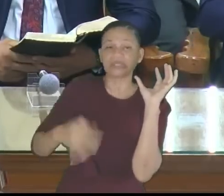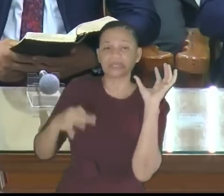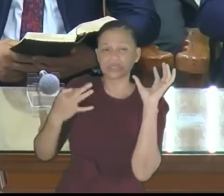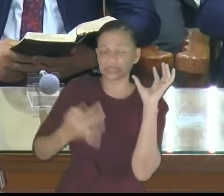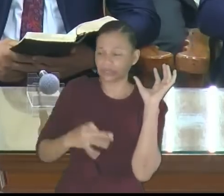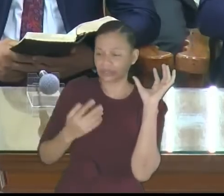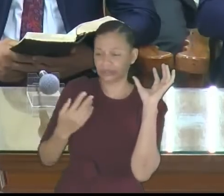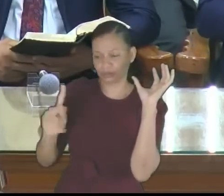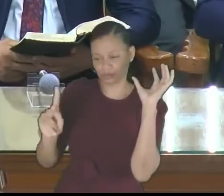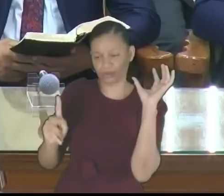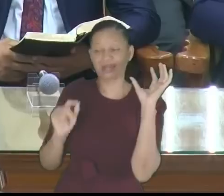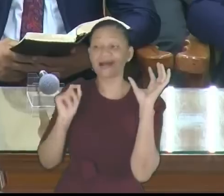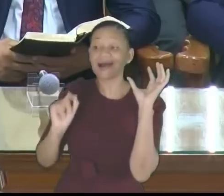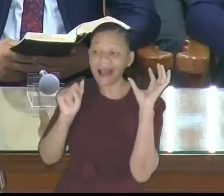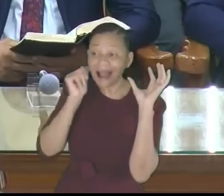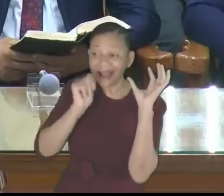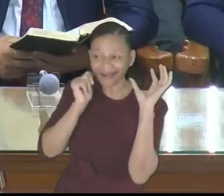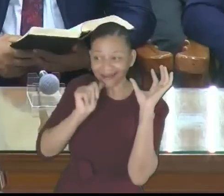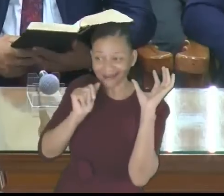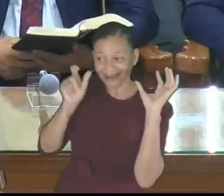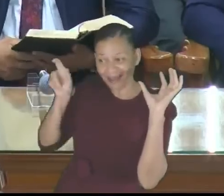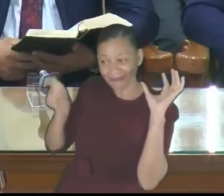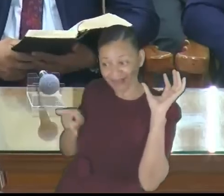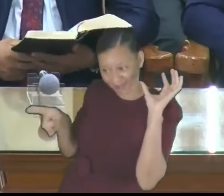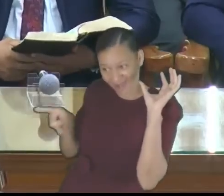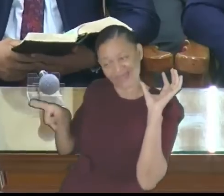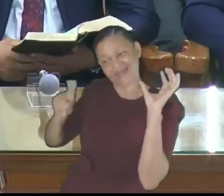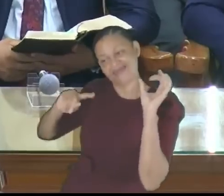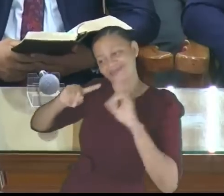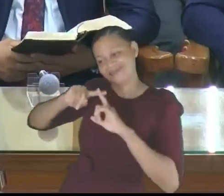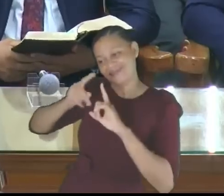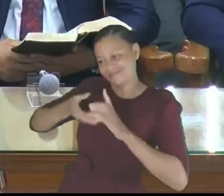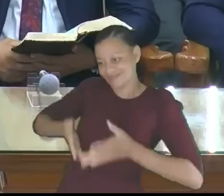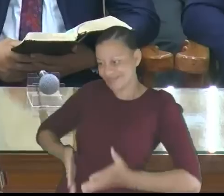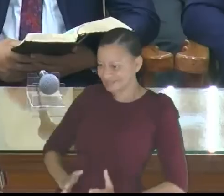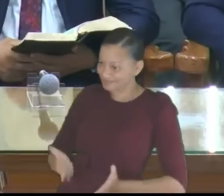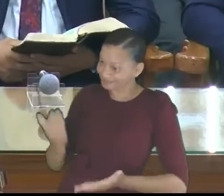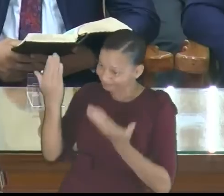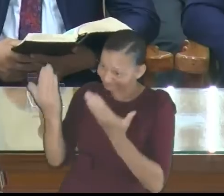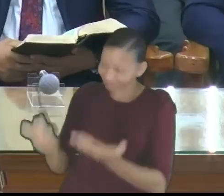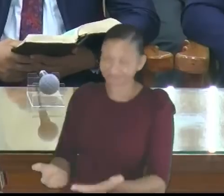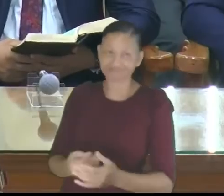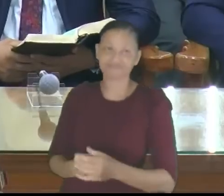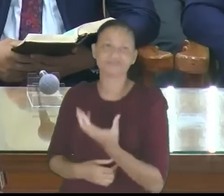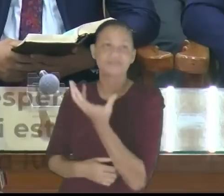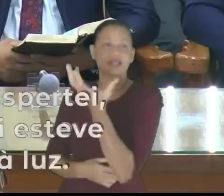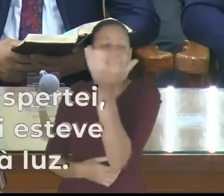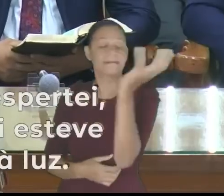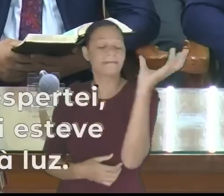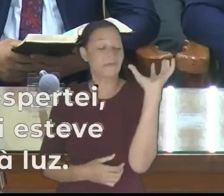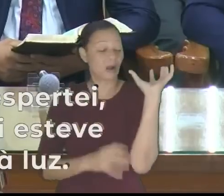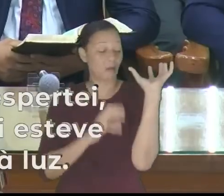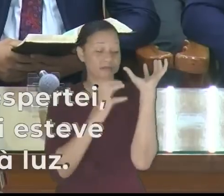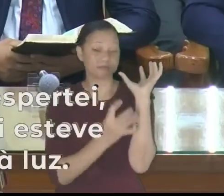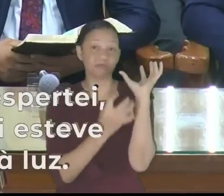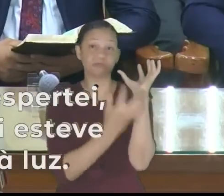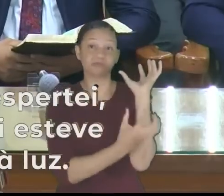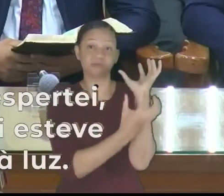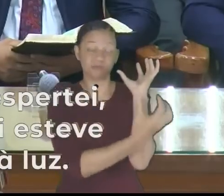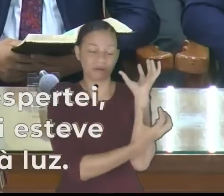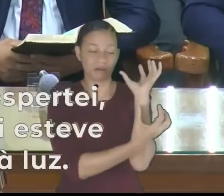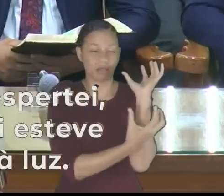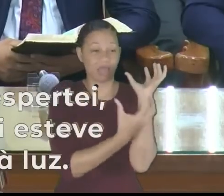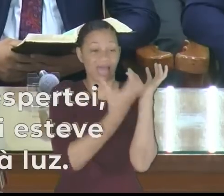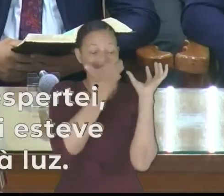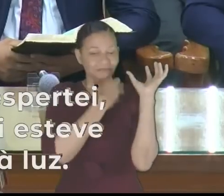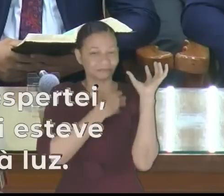dores aquela que te deu à luz. Debaixo de uma macieira te